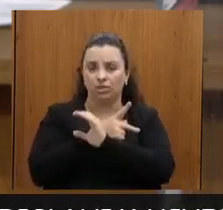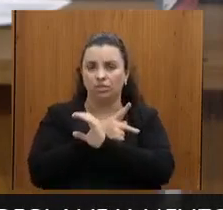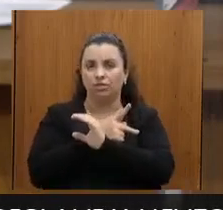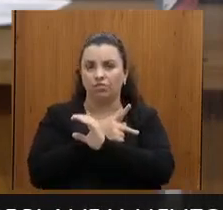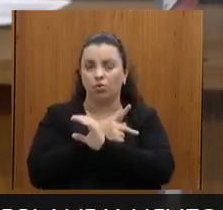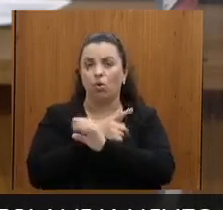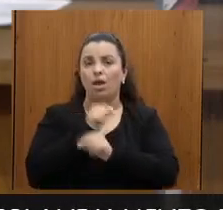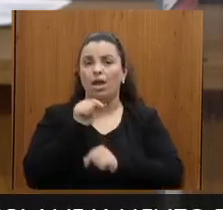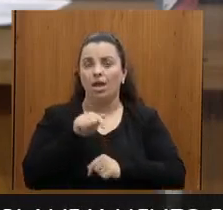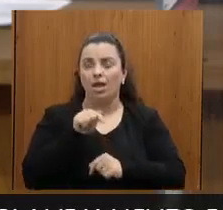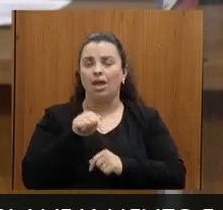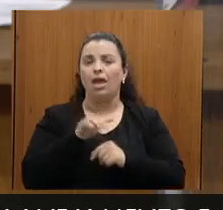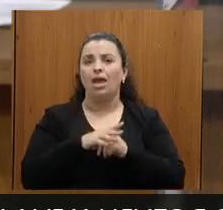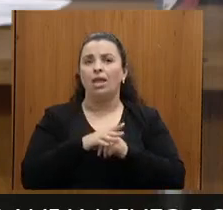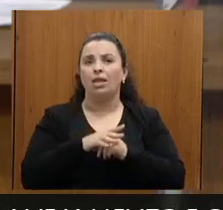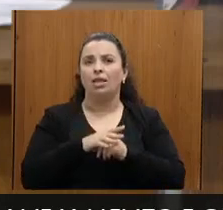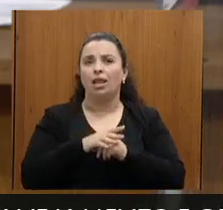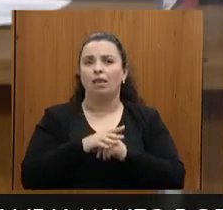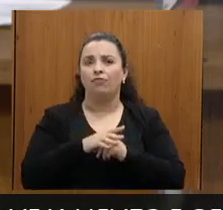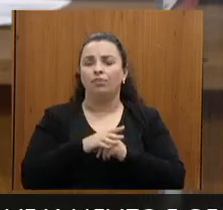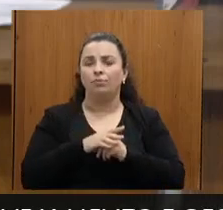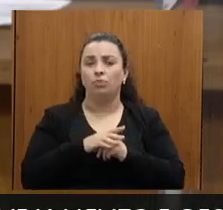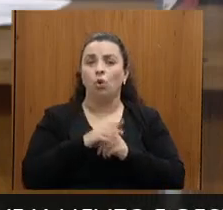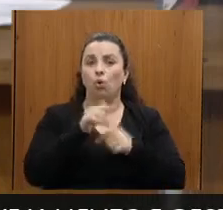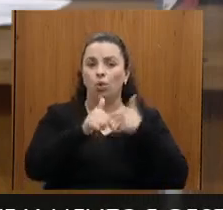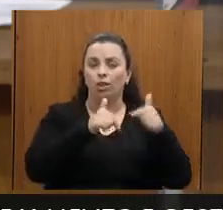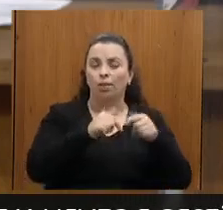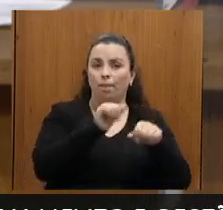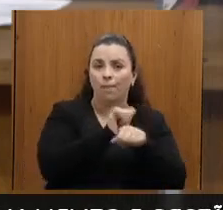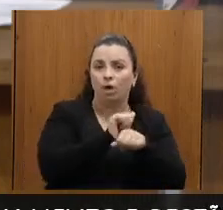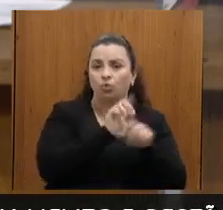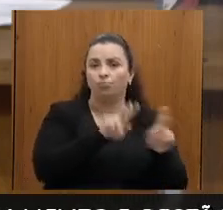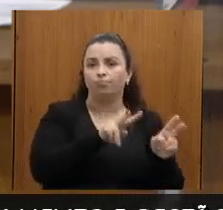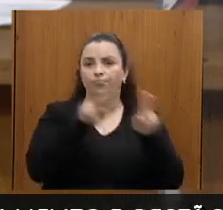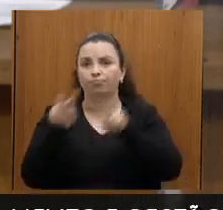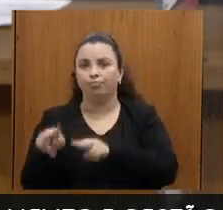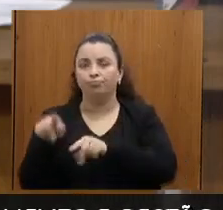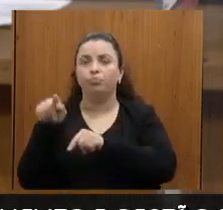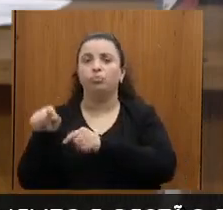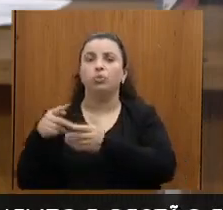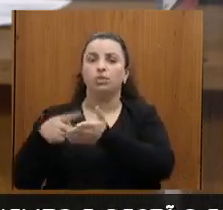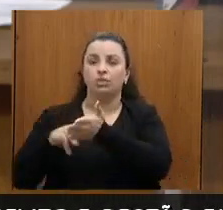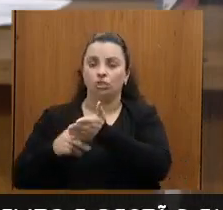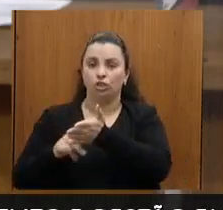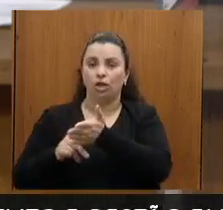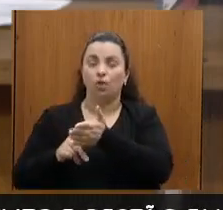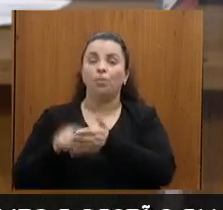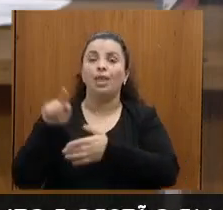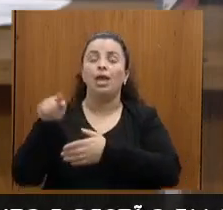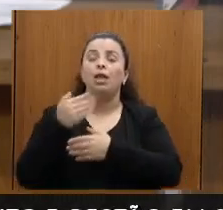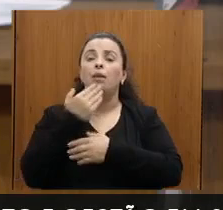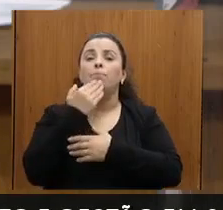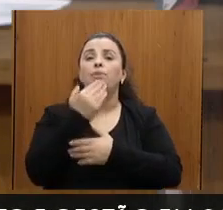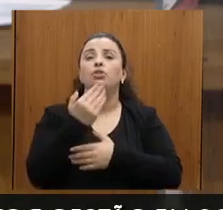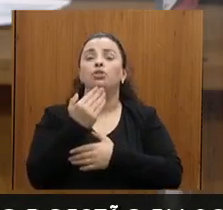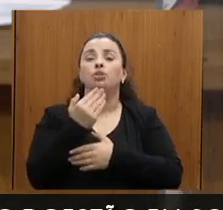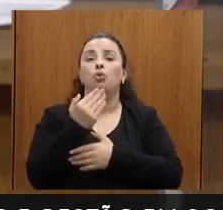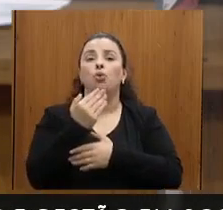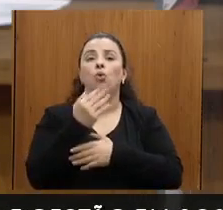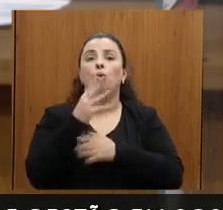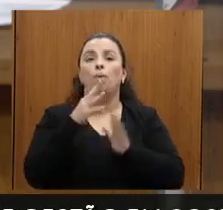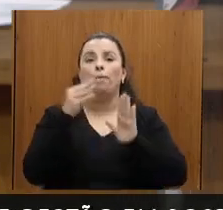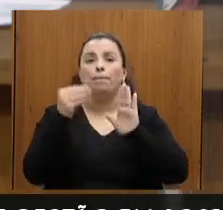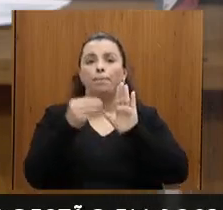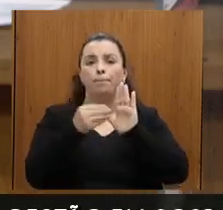afastado para o mandato em entidade sindical federal, ele solicitou um parecer jurídico à